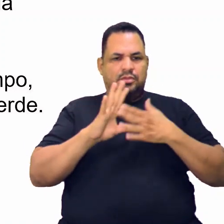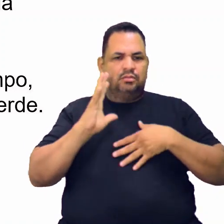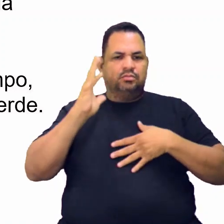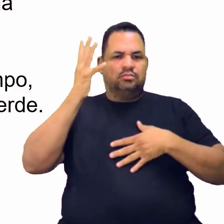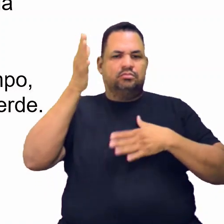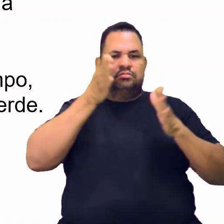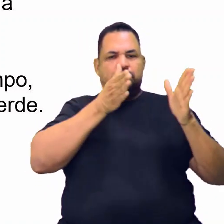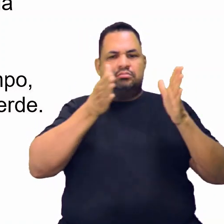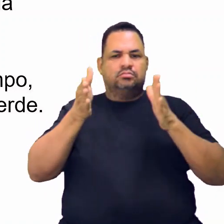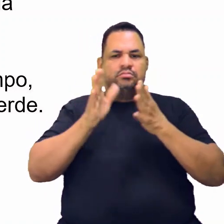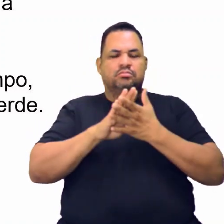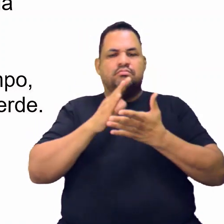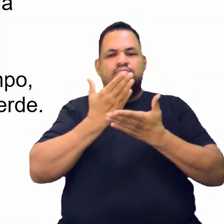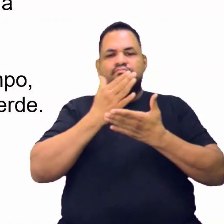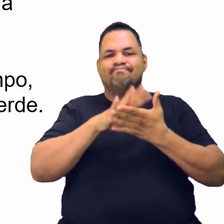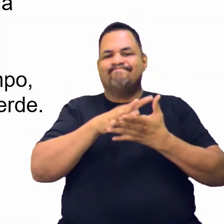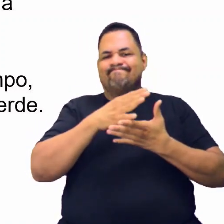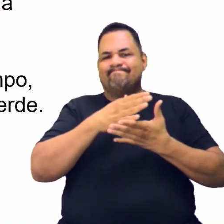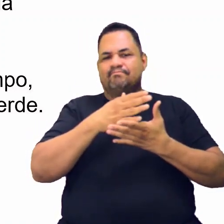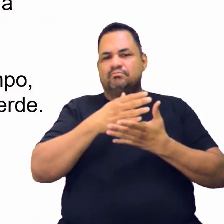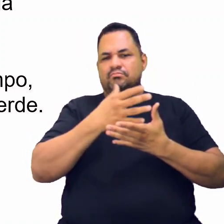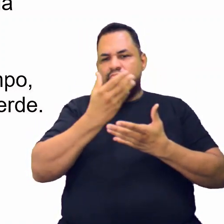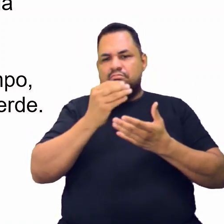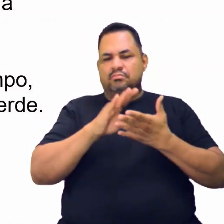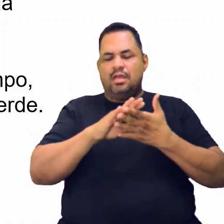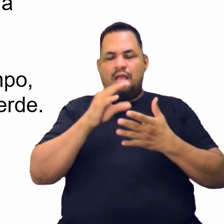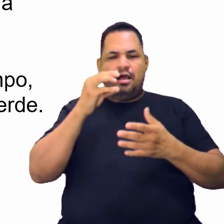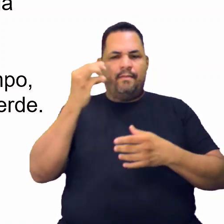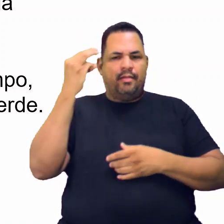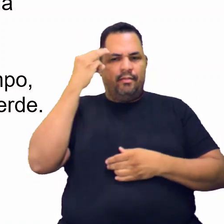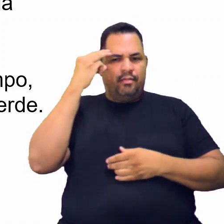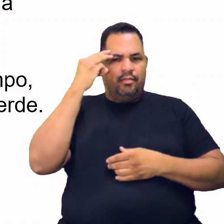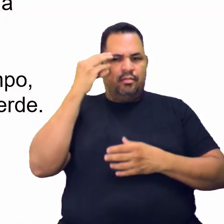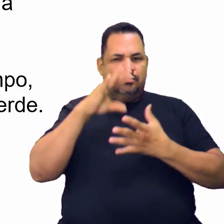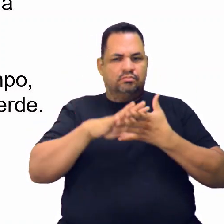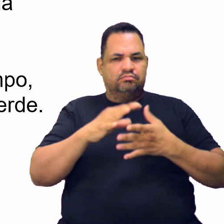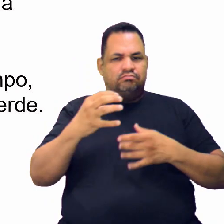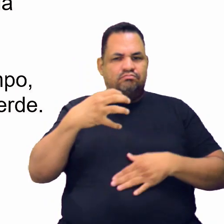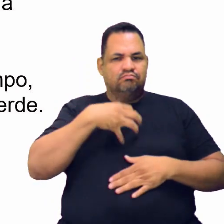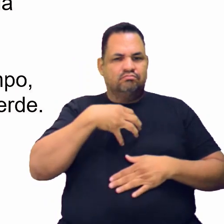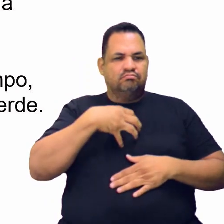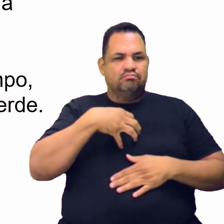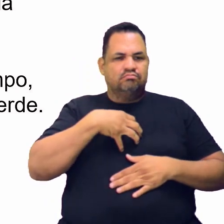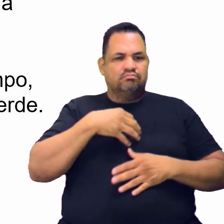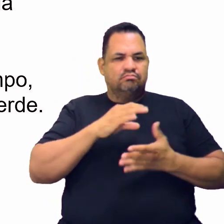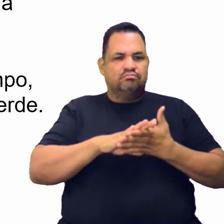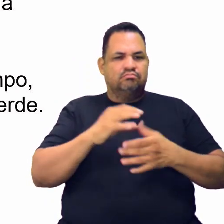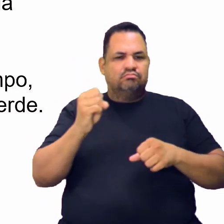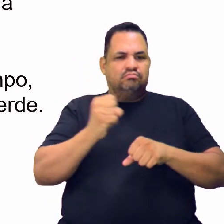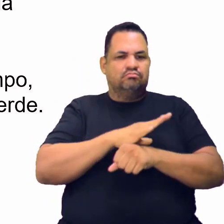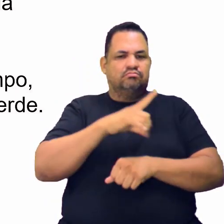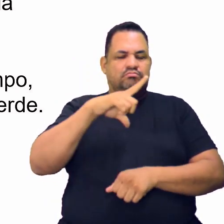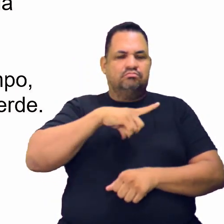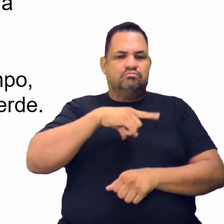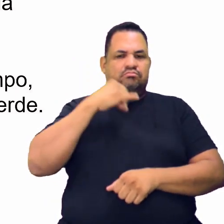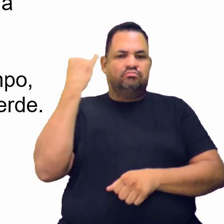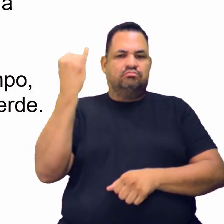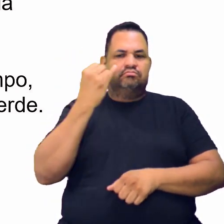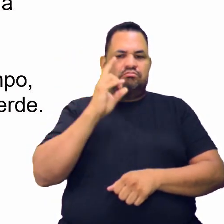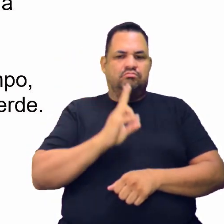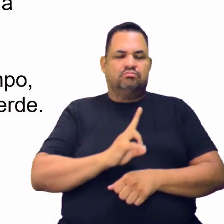apaga muitas coisas, mas a memória afetiva registra as coisas que emocionalmente têm importância,